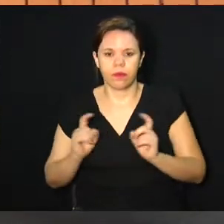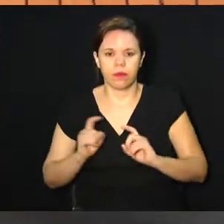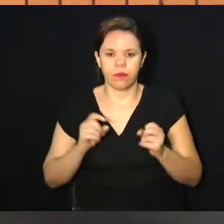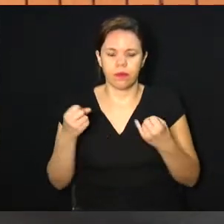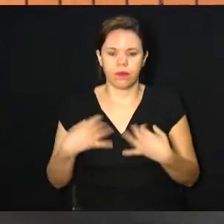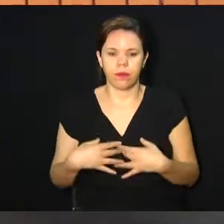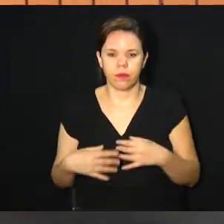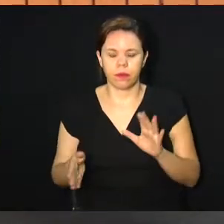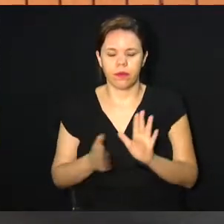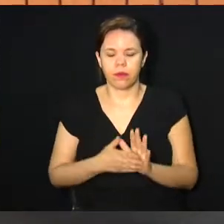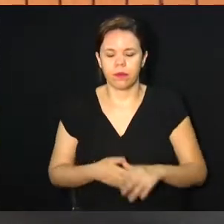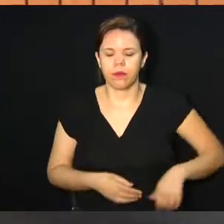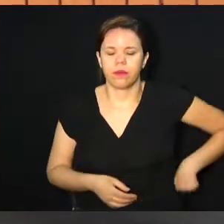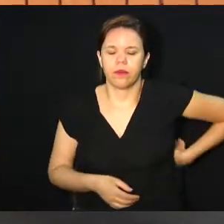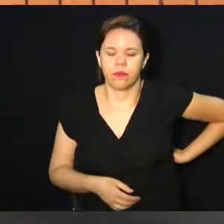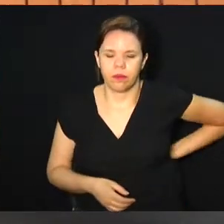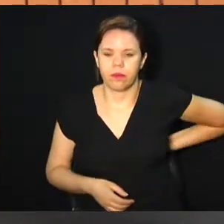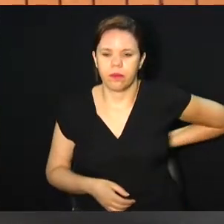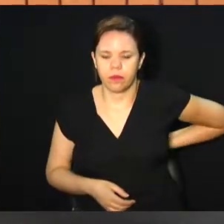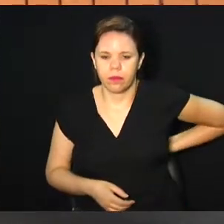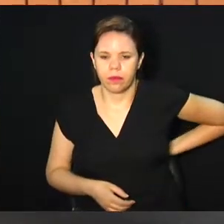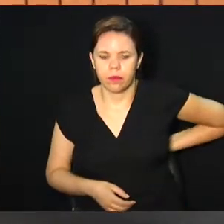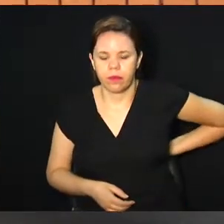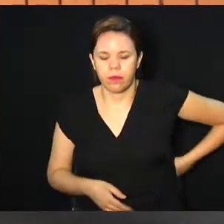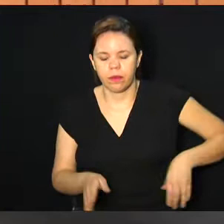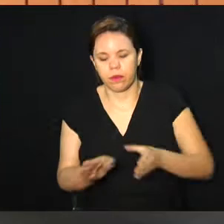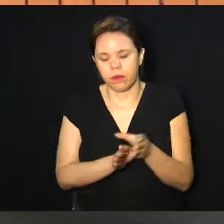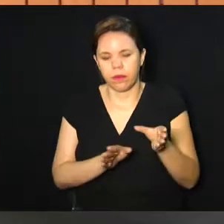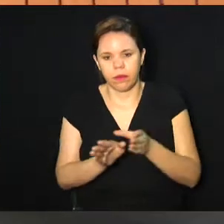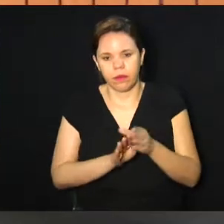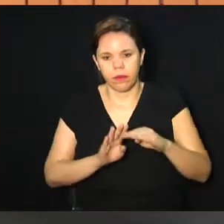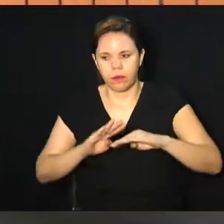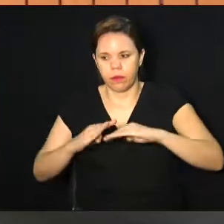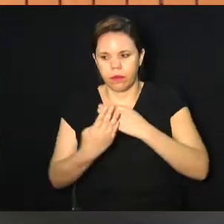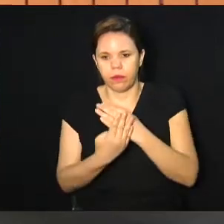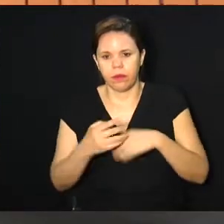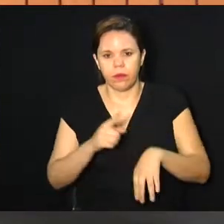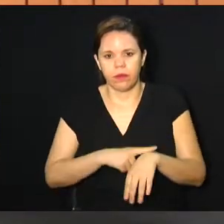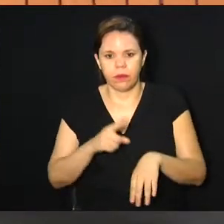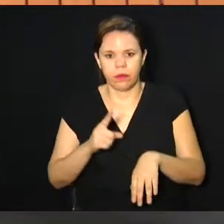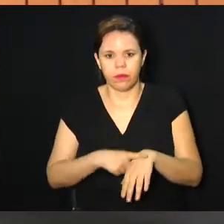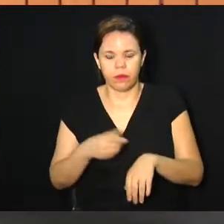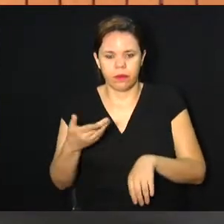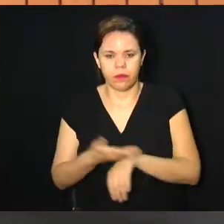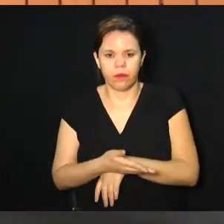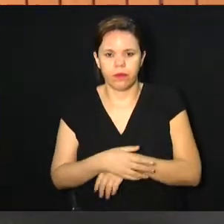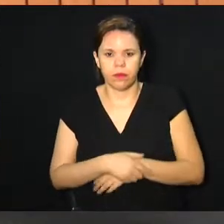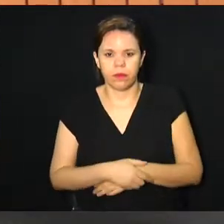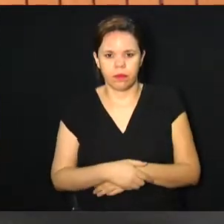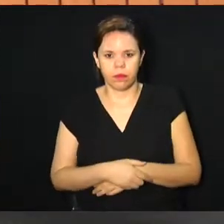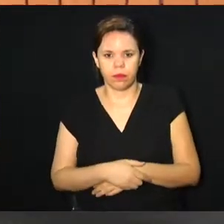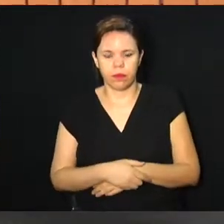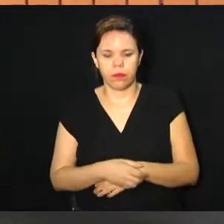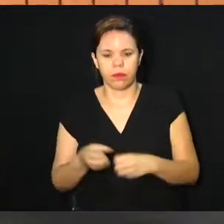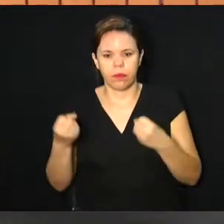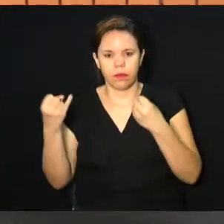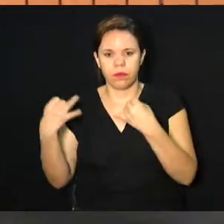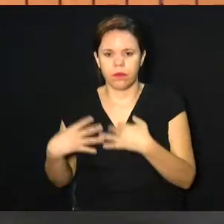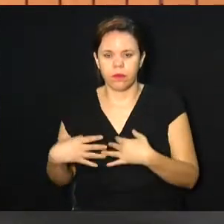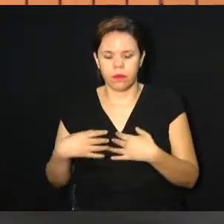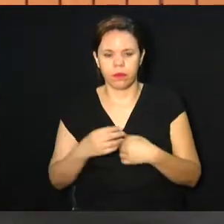explicação da proposta, nos conselhos, nos bairros, em horários acessíveis, com explicações